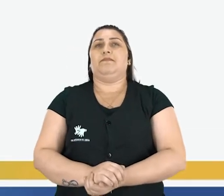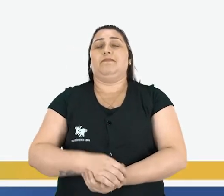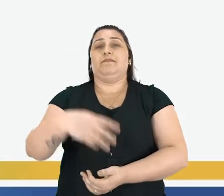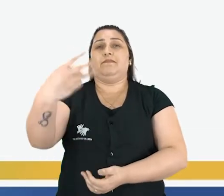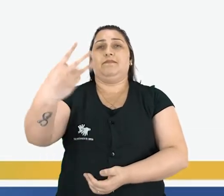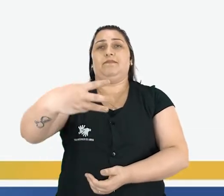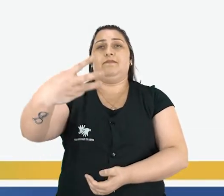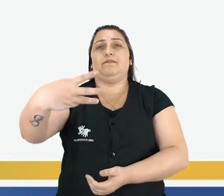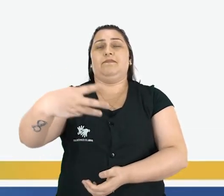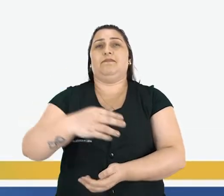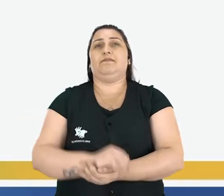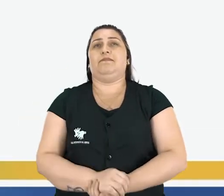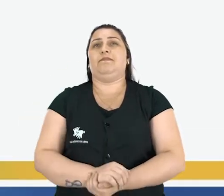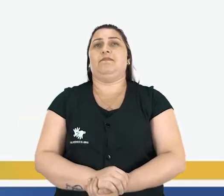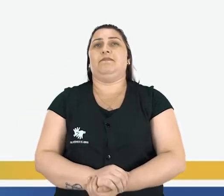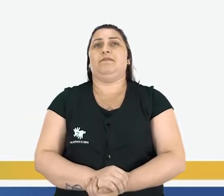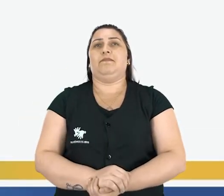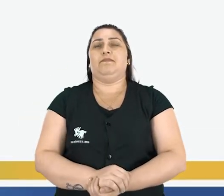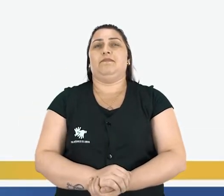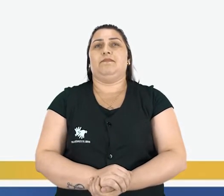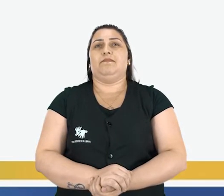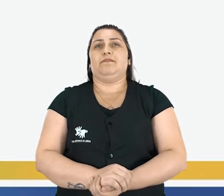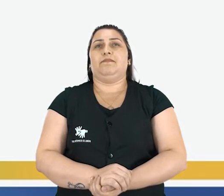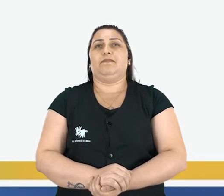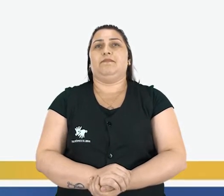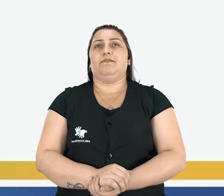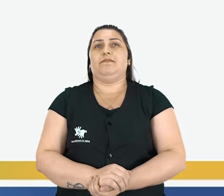atividade número 3